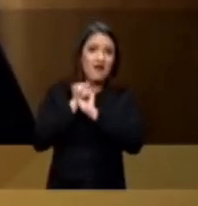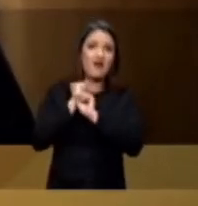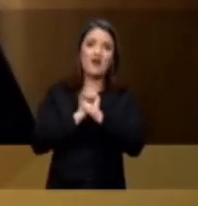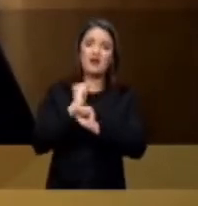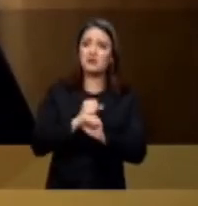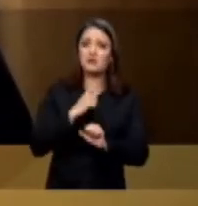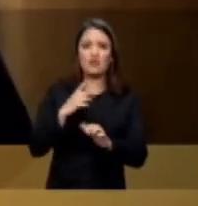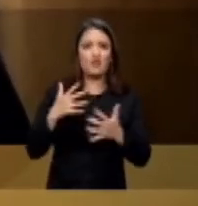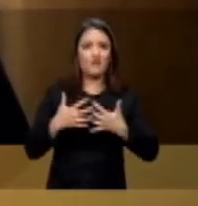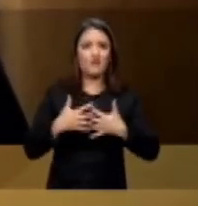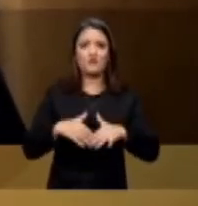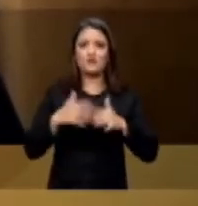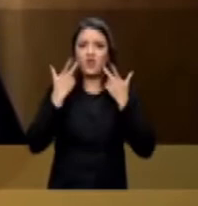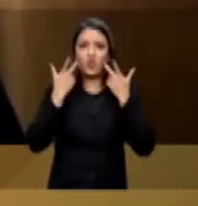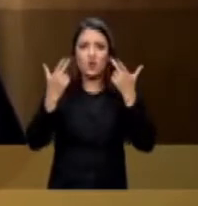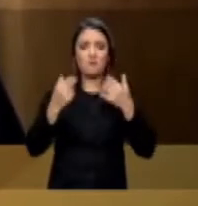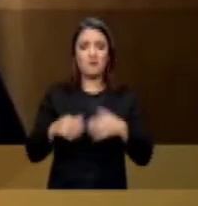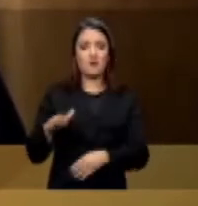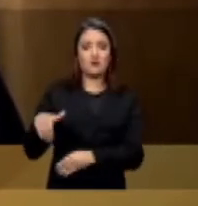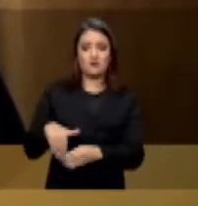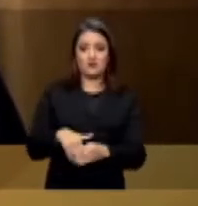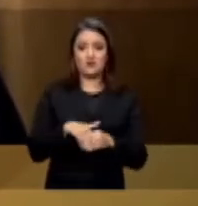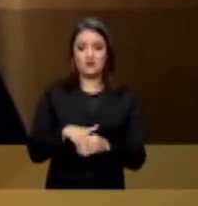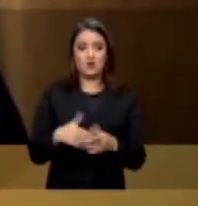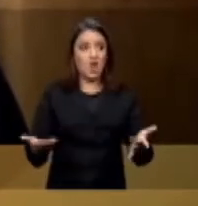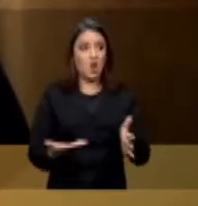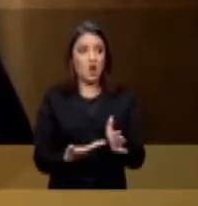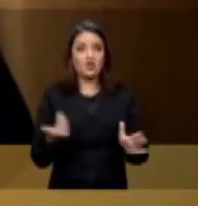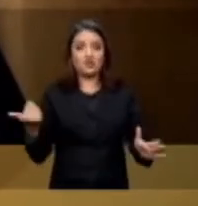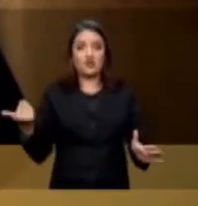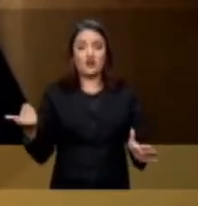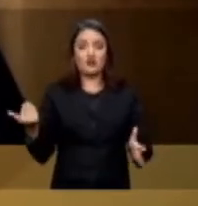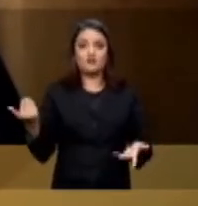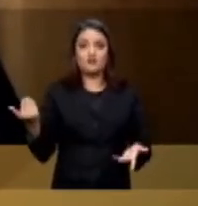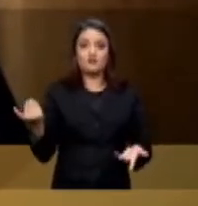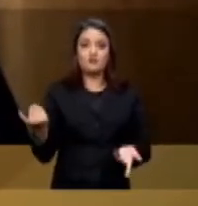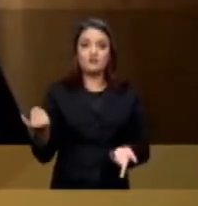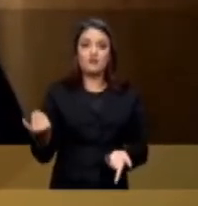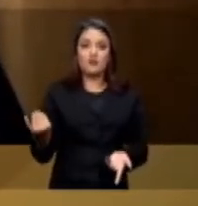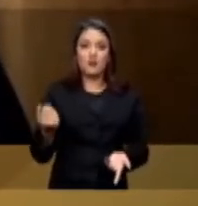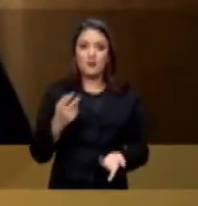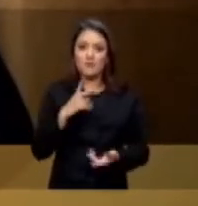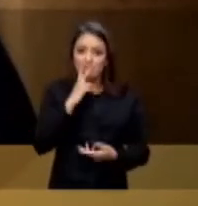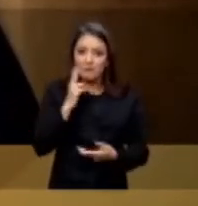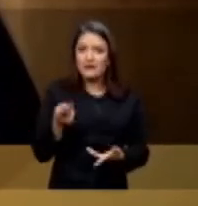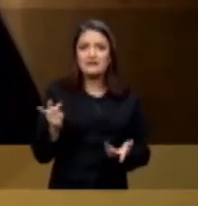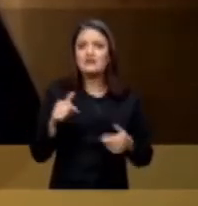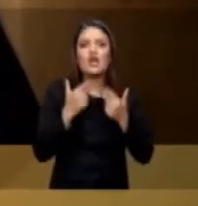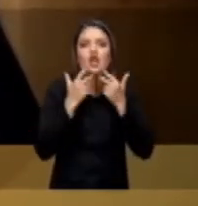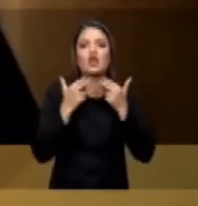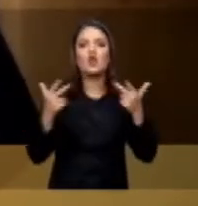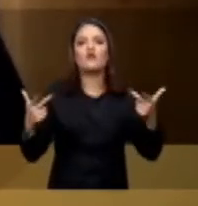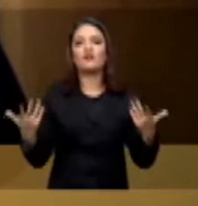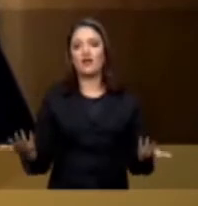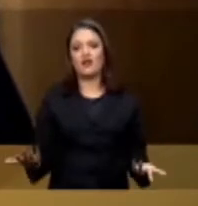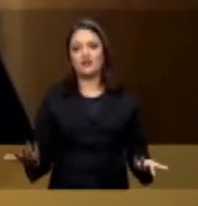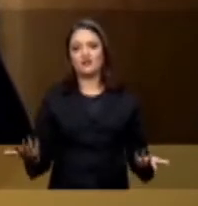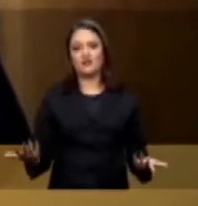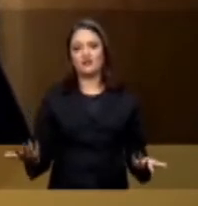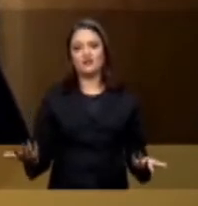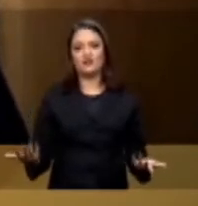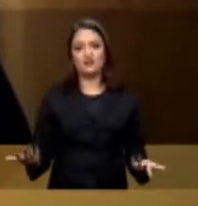muito tempo nas eleições, como se estivéssemos diante de uma novidade, de